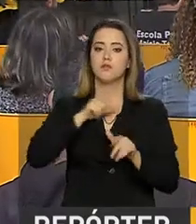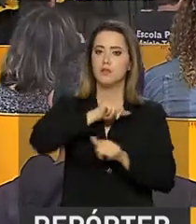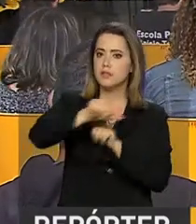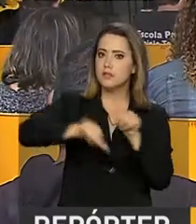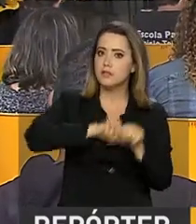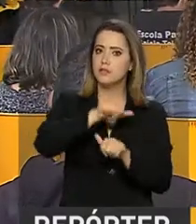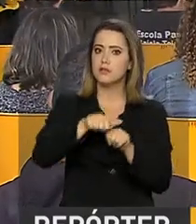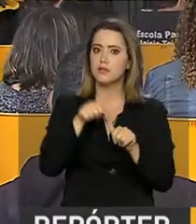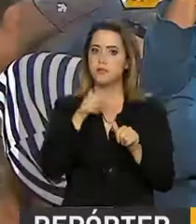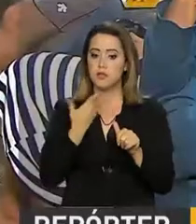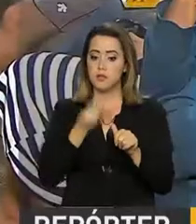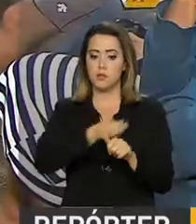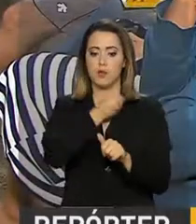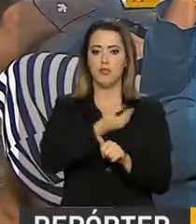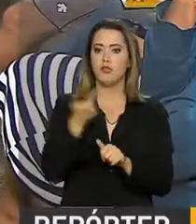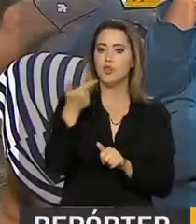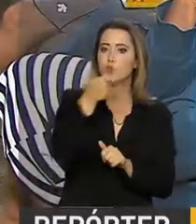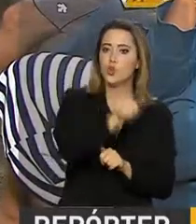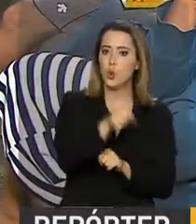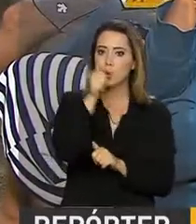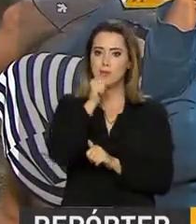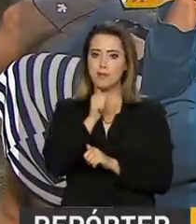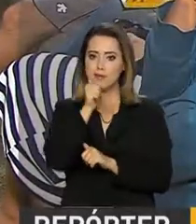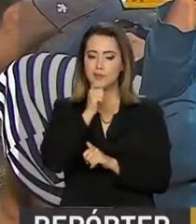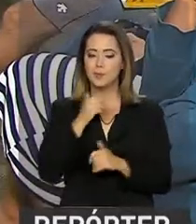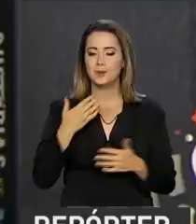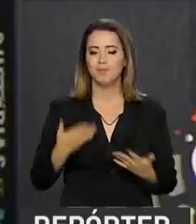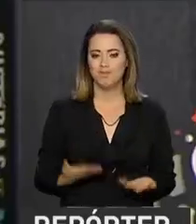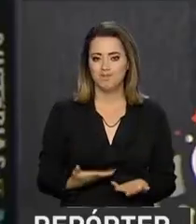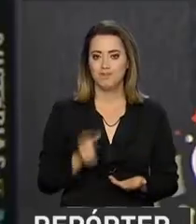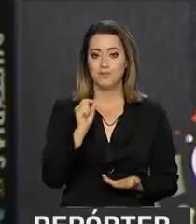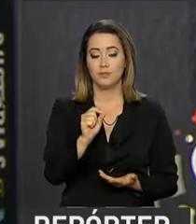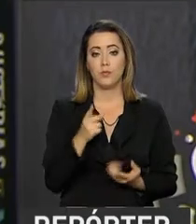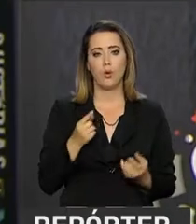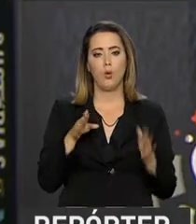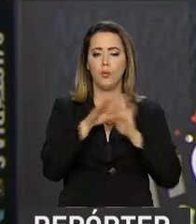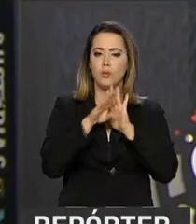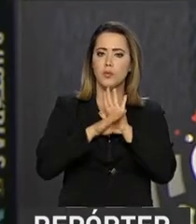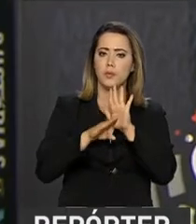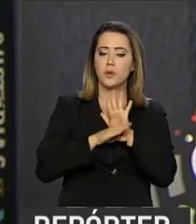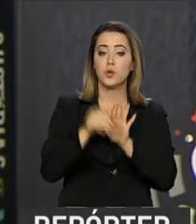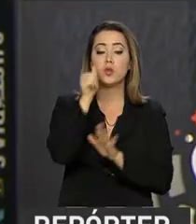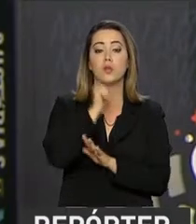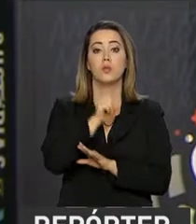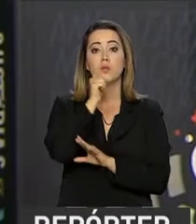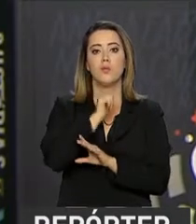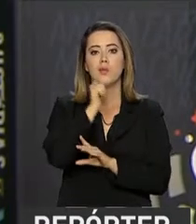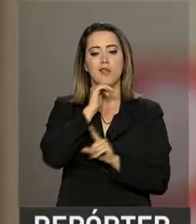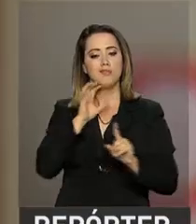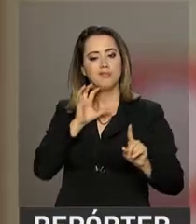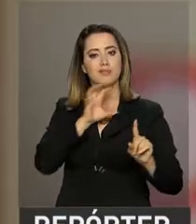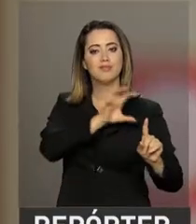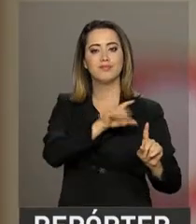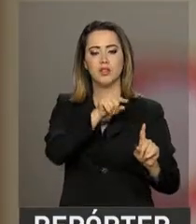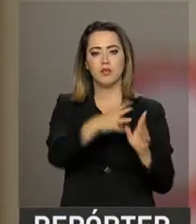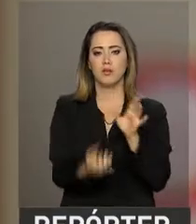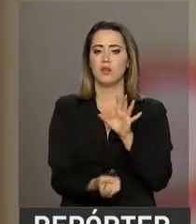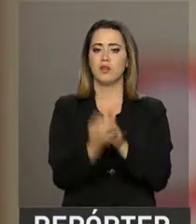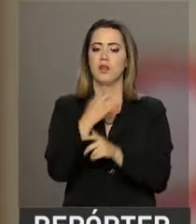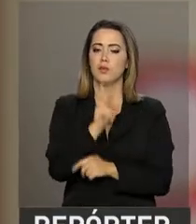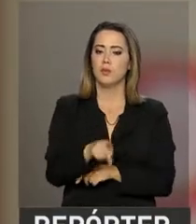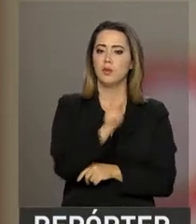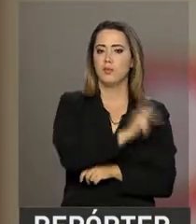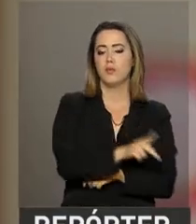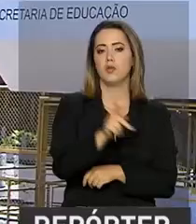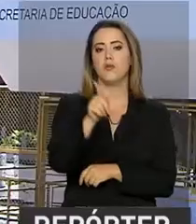tornaram referência do universo feminino o projeto mulheres inspiradoras foi criado pela